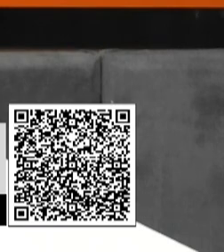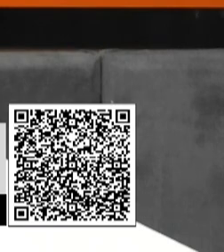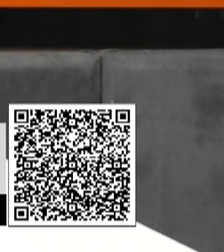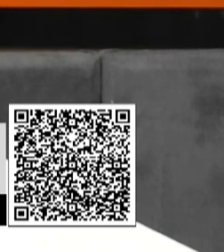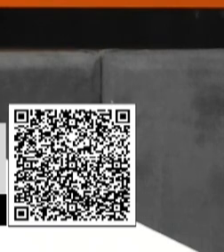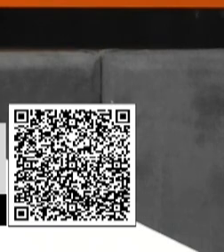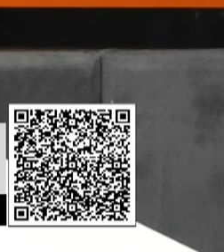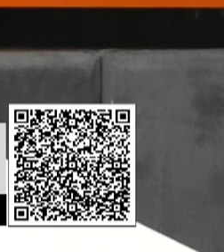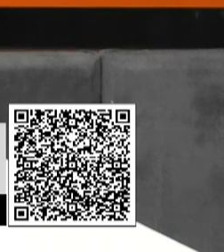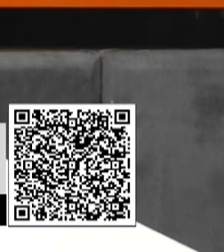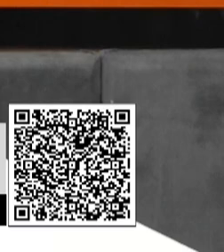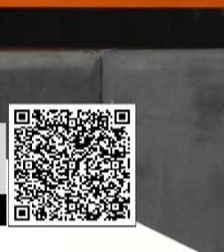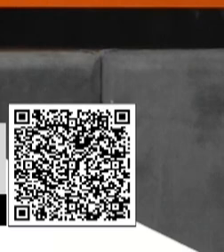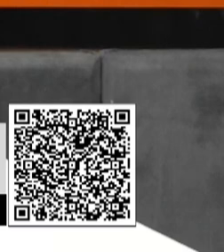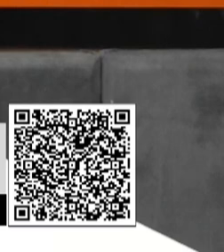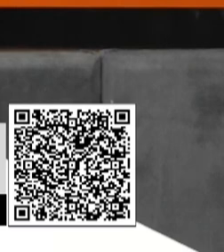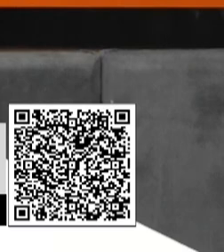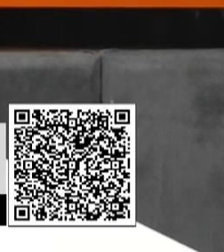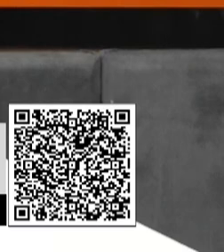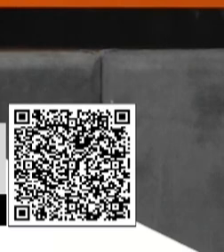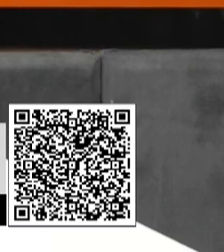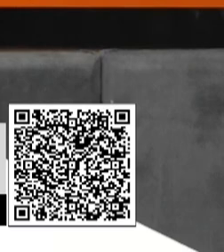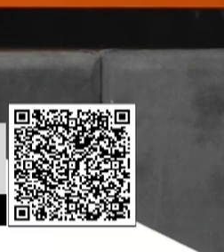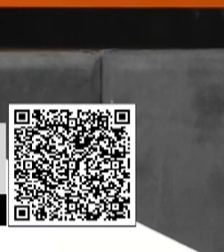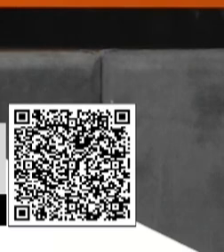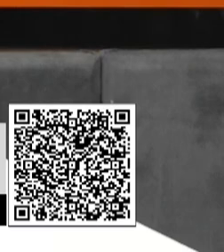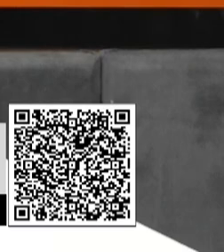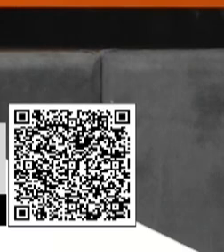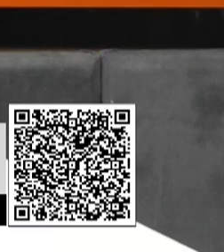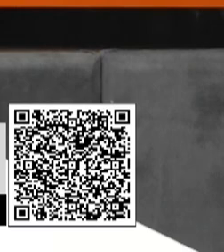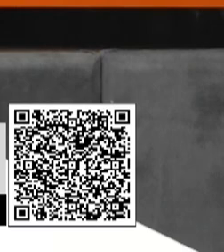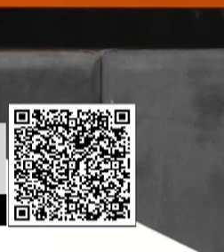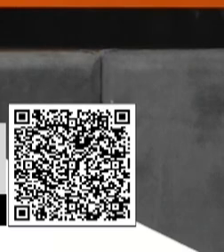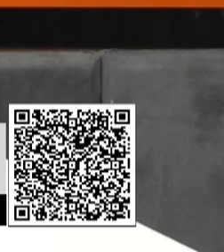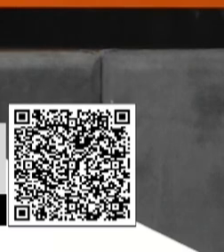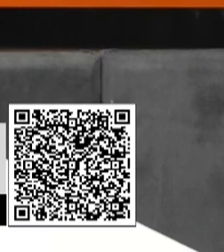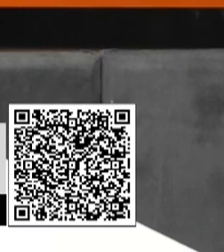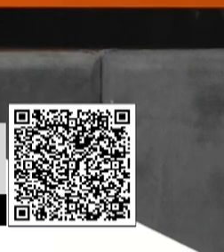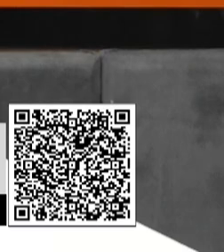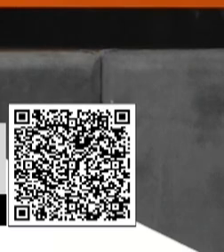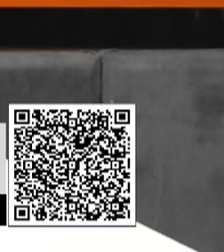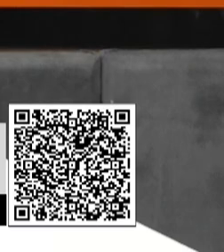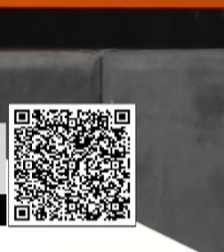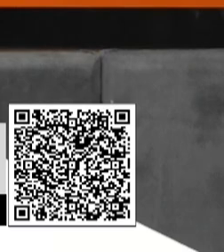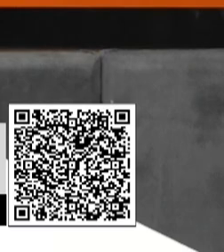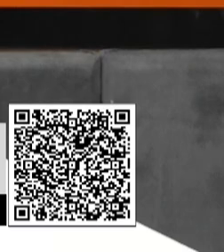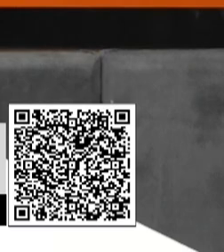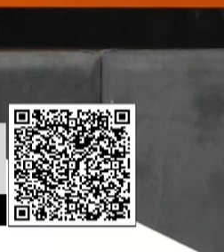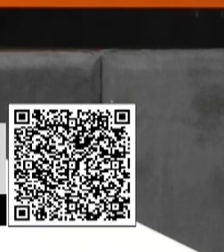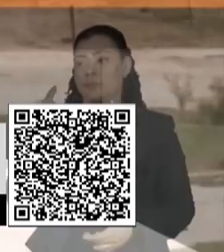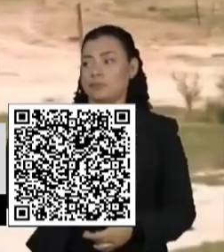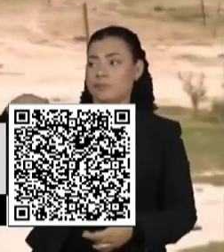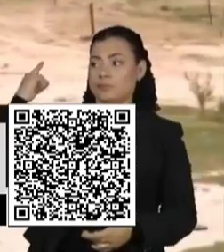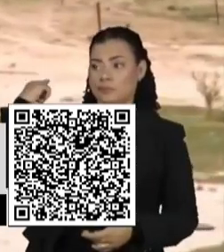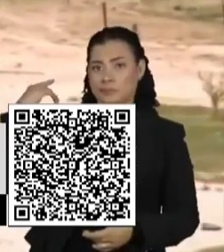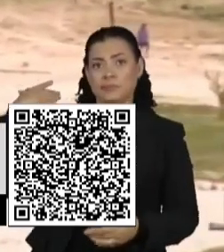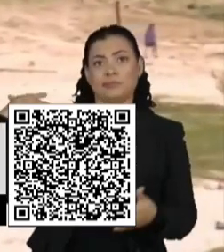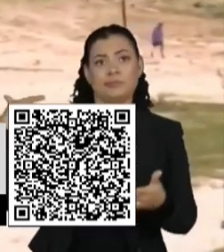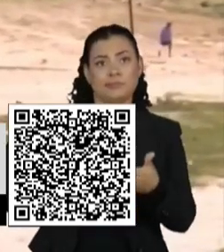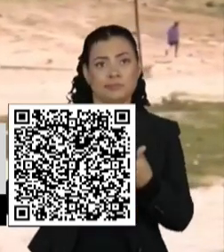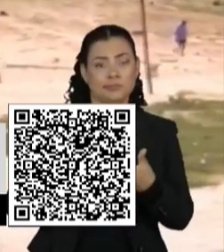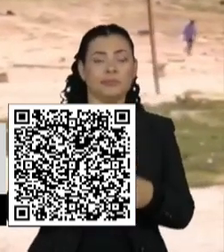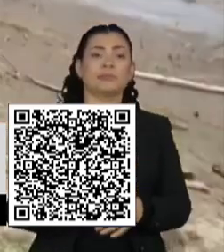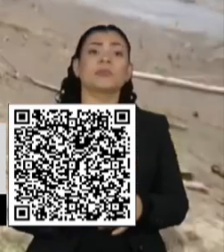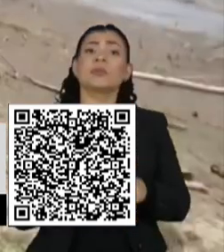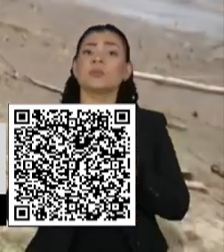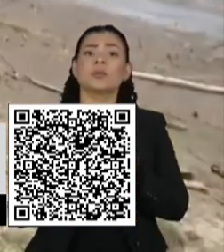Oceano Pacífico. A falta de chuva na região amazônica pode atingir cerca de 500 mil pessoas.